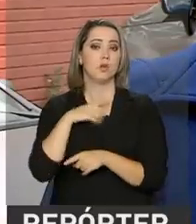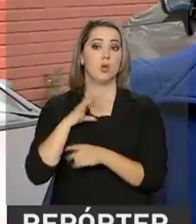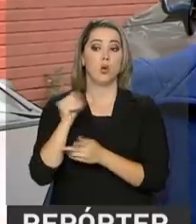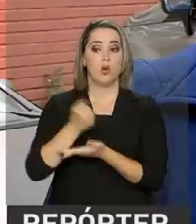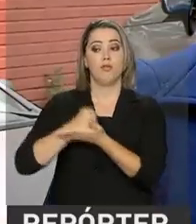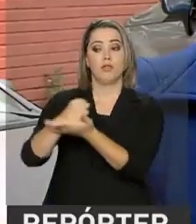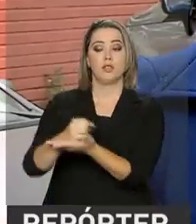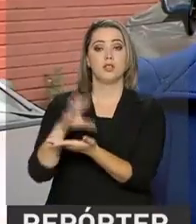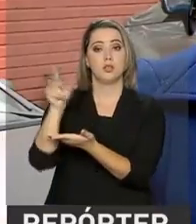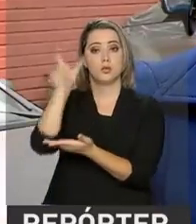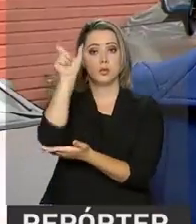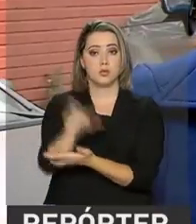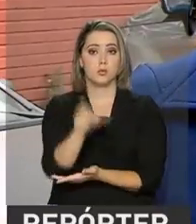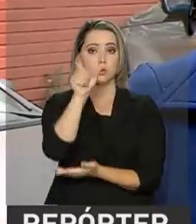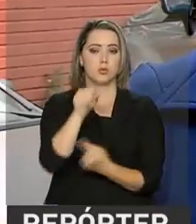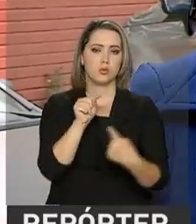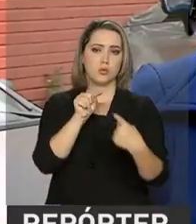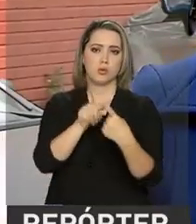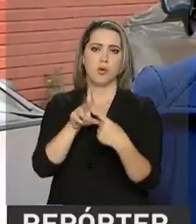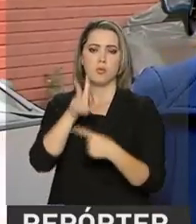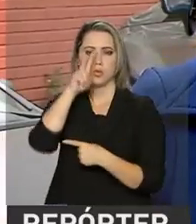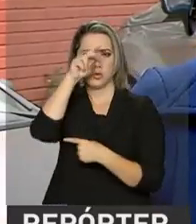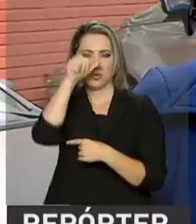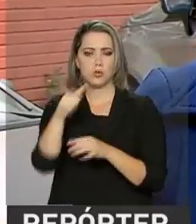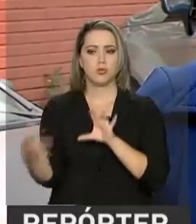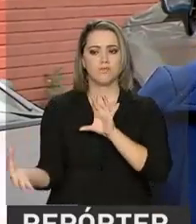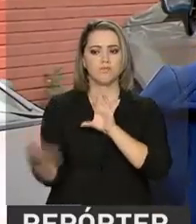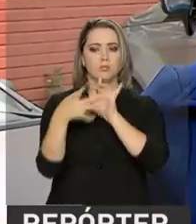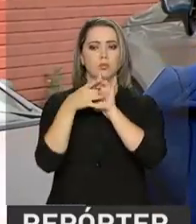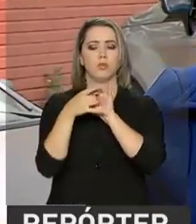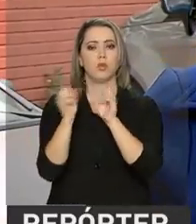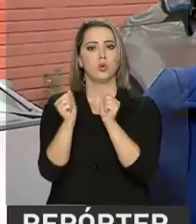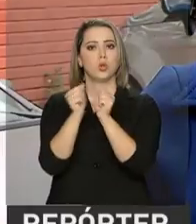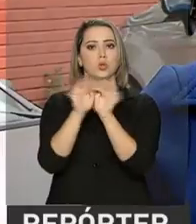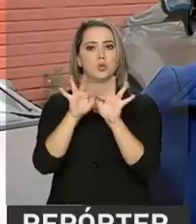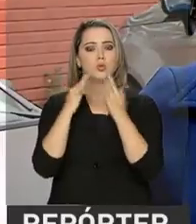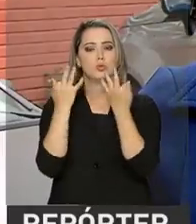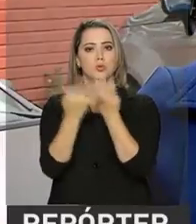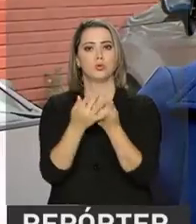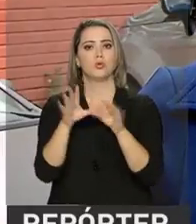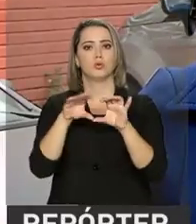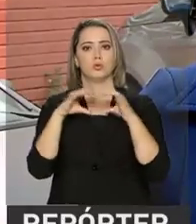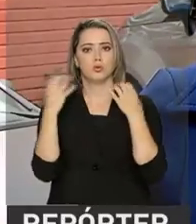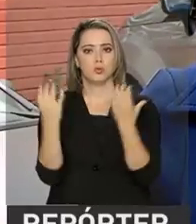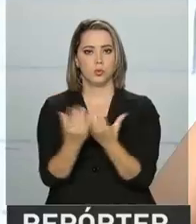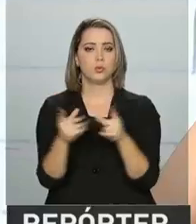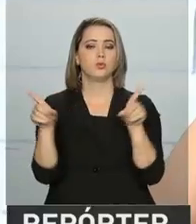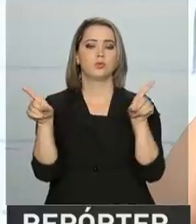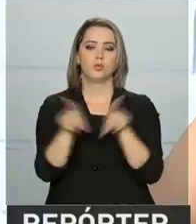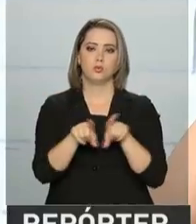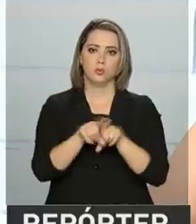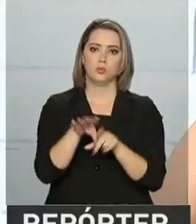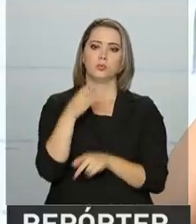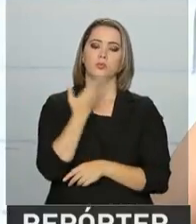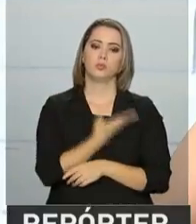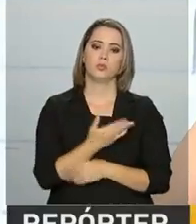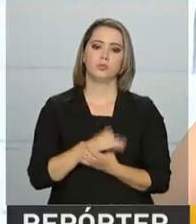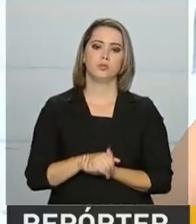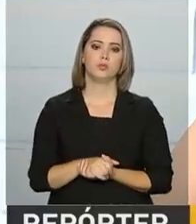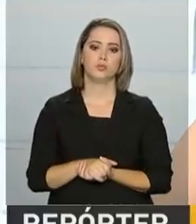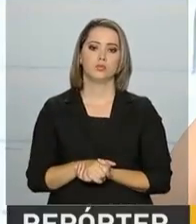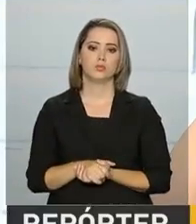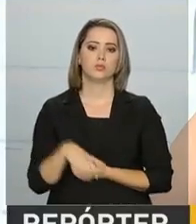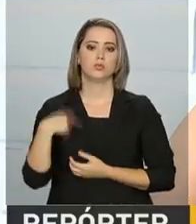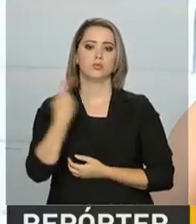passam por aqui tem o objetivo de fortalecer a convivência com a família e com a comunidade nós fazemos um atendimento